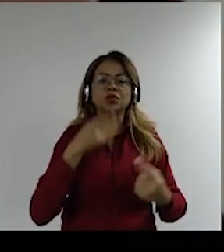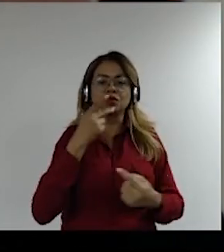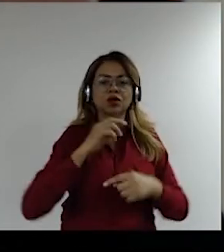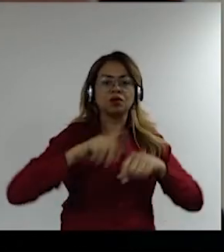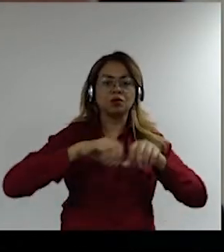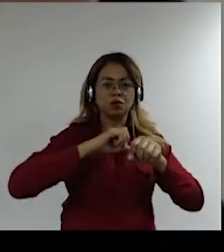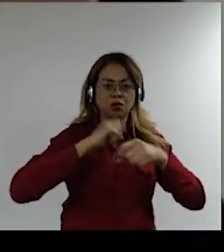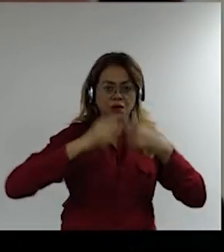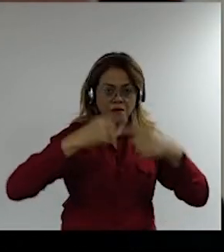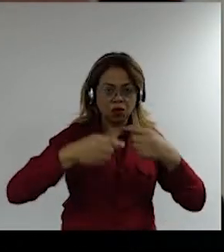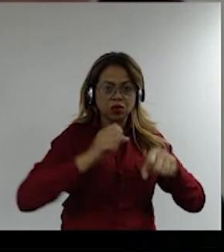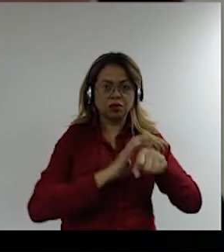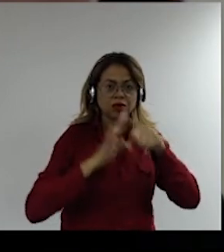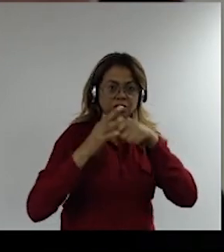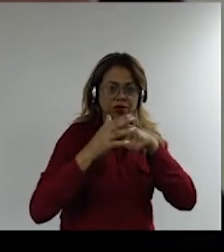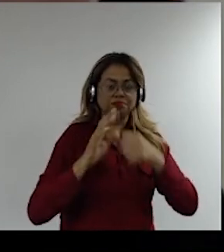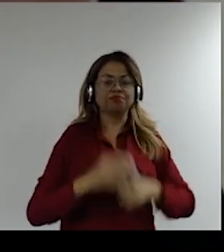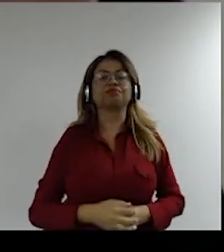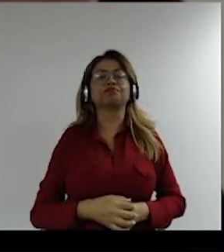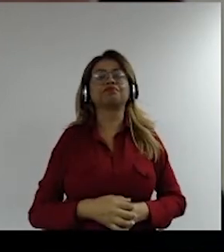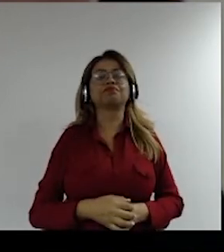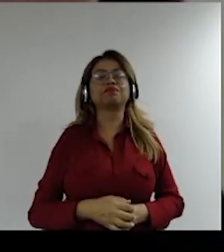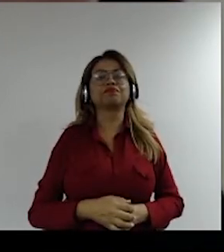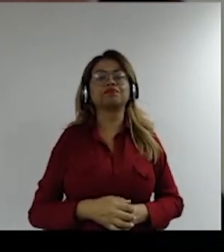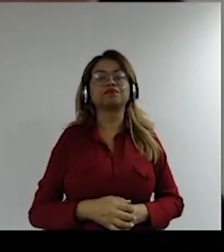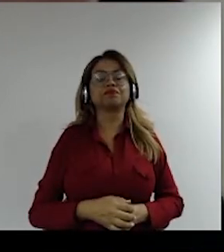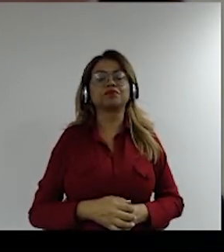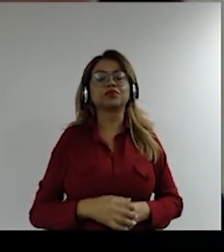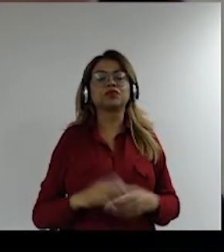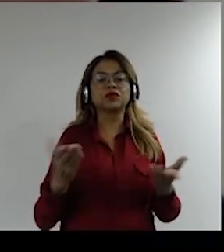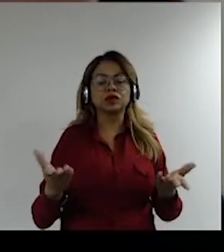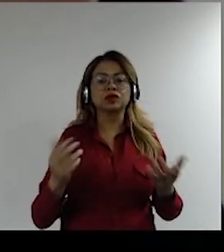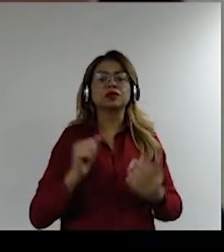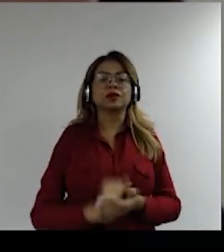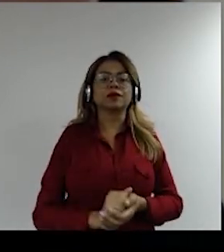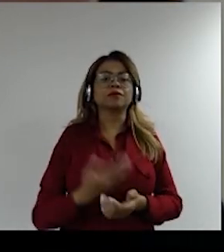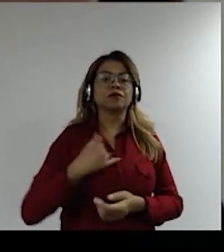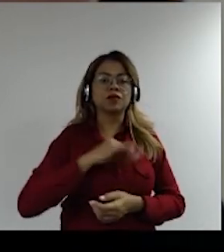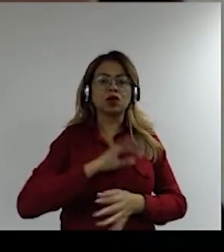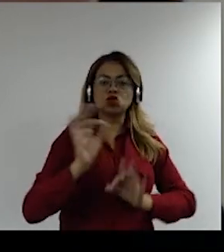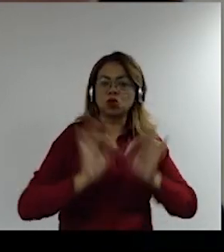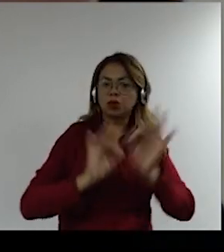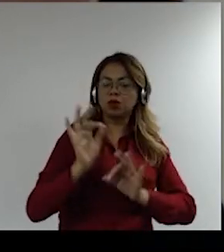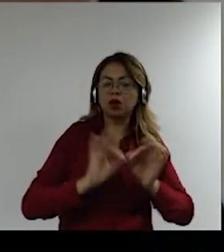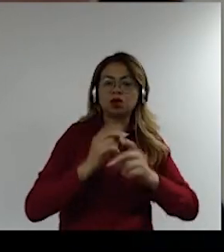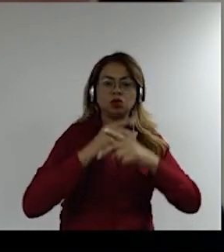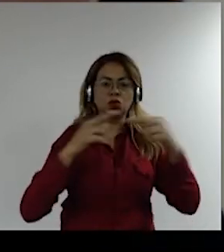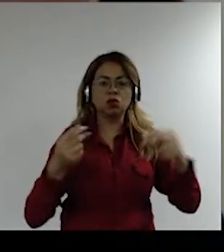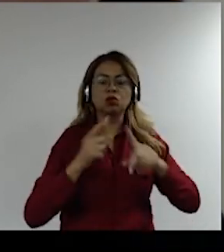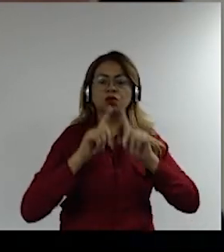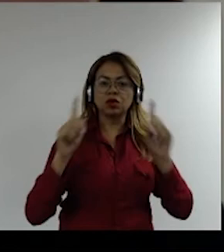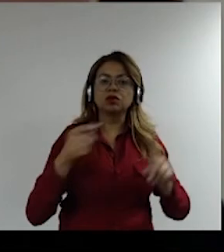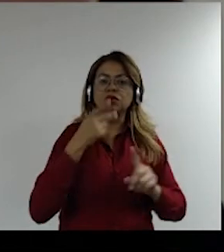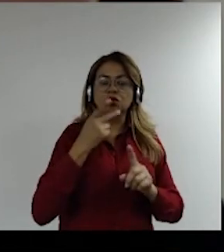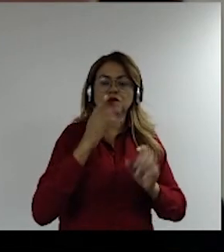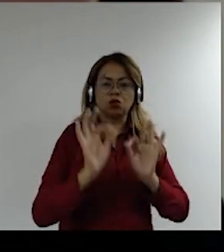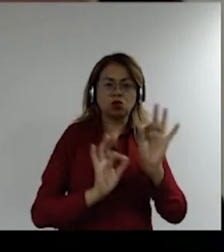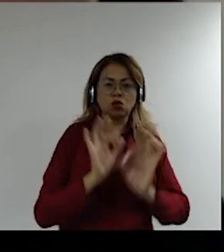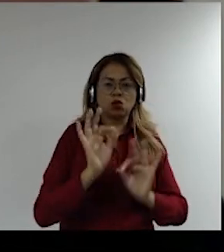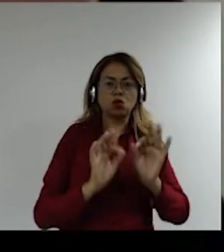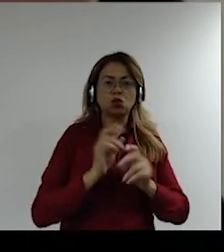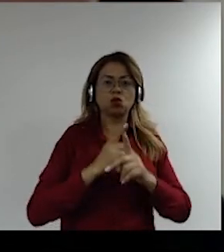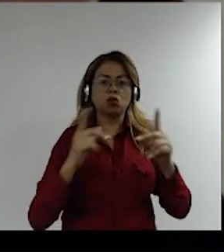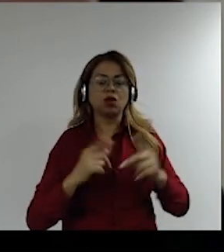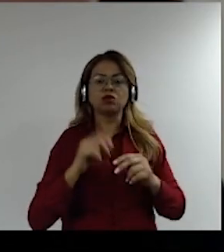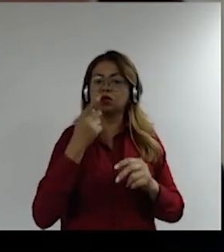pós-pandemia. Mas, pois bem, eu tinha preparado alguma coisa, mas vou ter que agora fazer